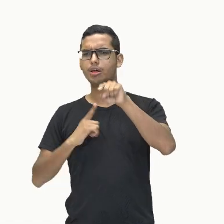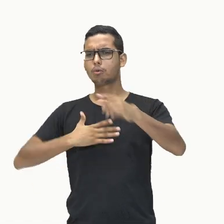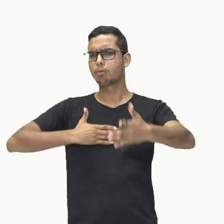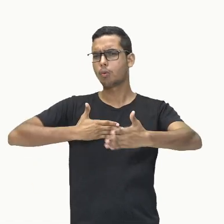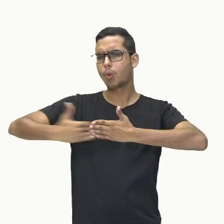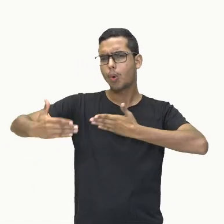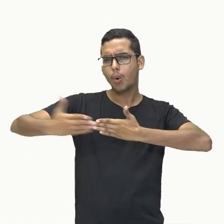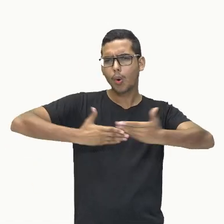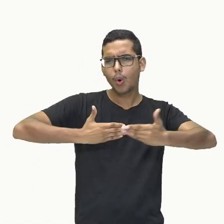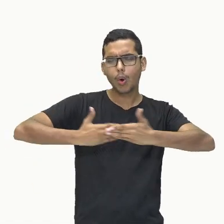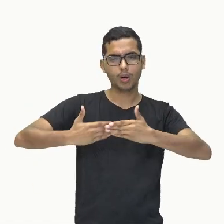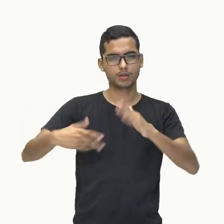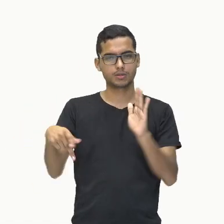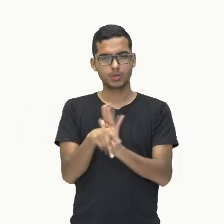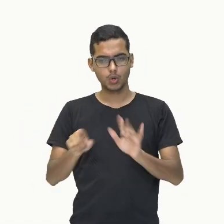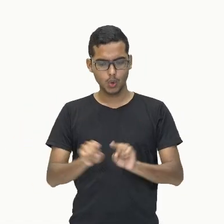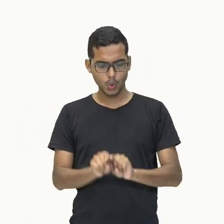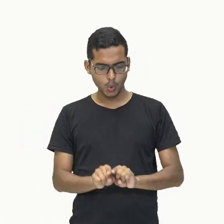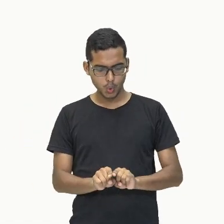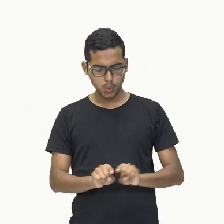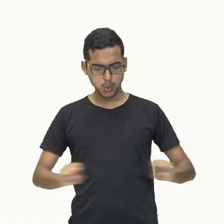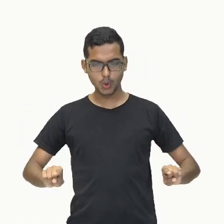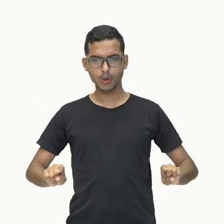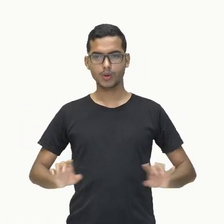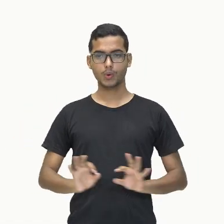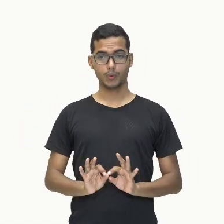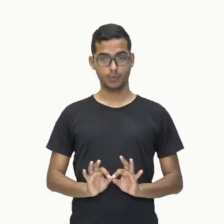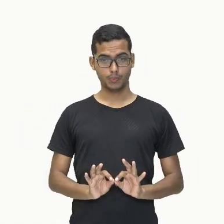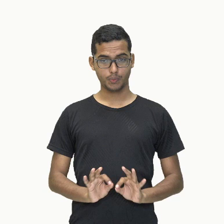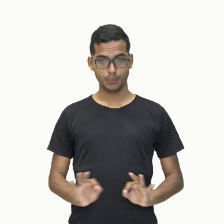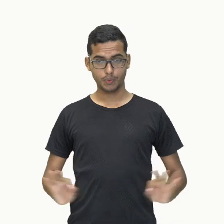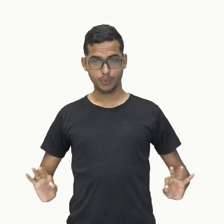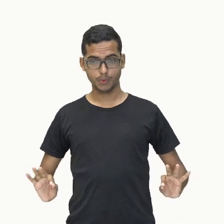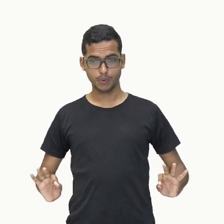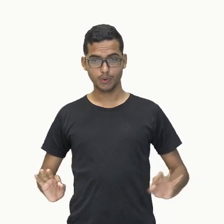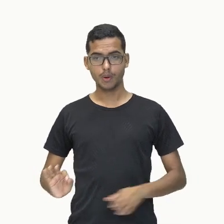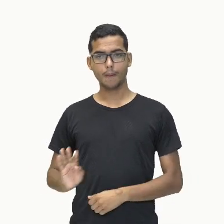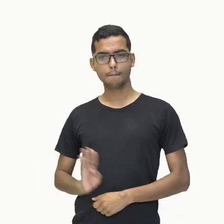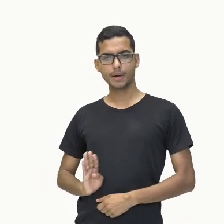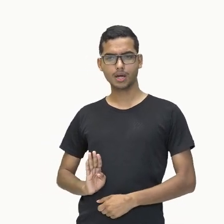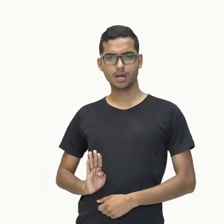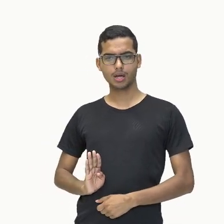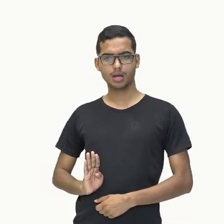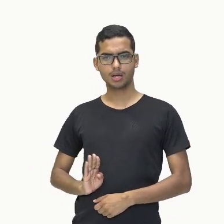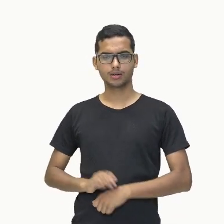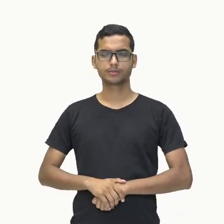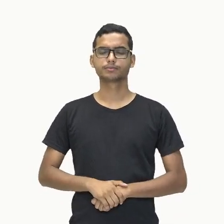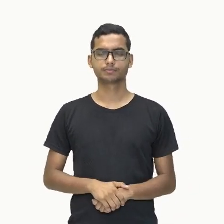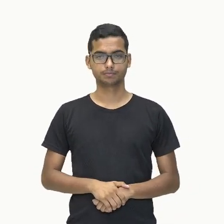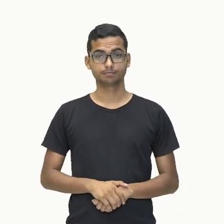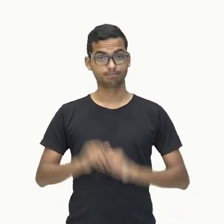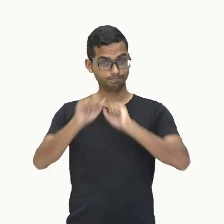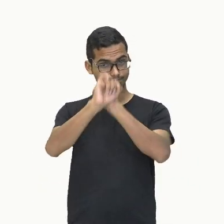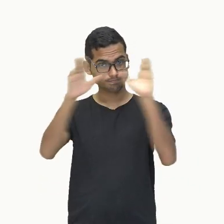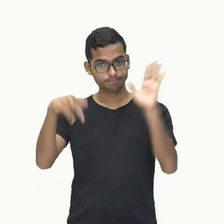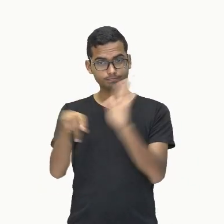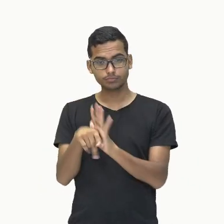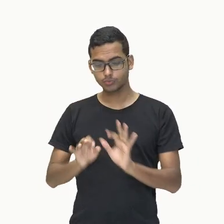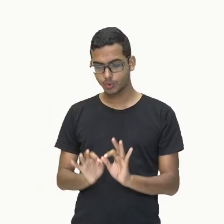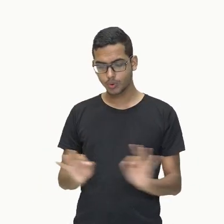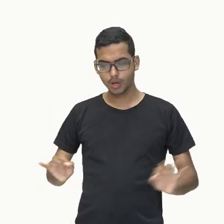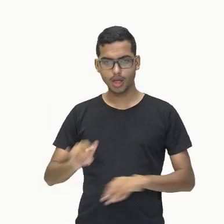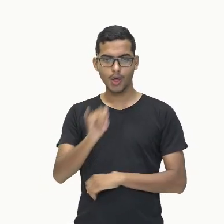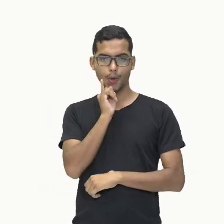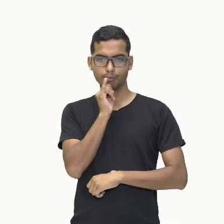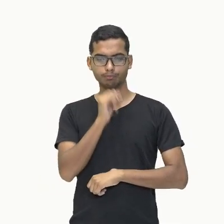aproveitando aqui a nossa imagem, nós temos aqui o ponto B, mas para você ser preciso nas suas medições, né, vamos supor aqui que nós